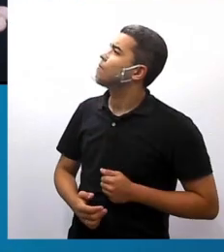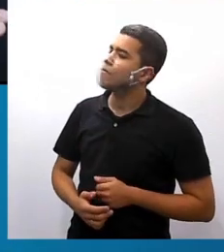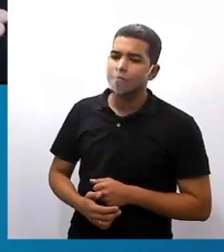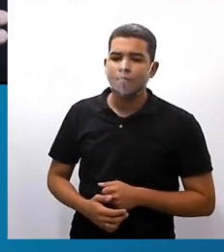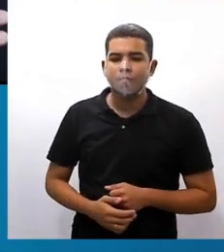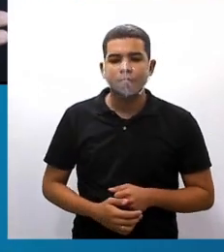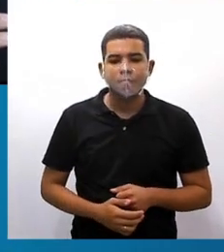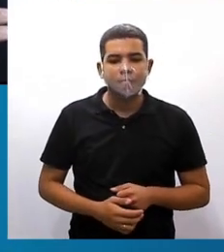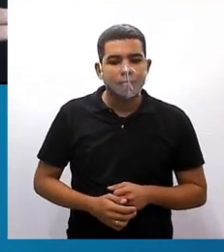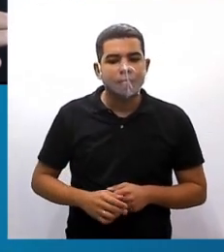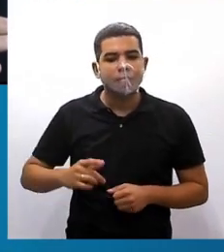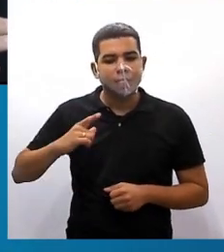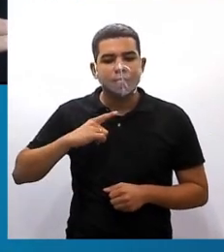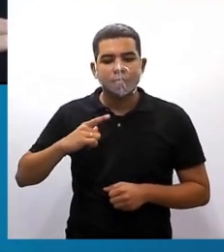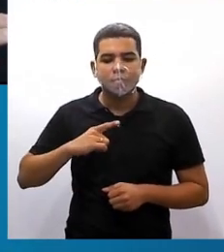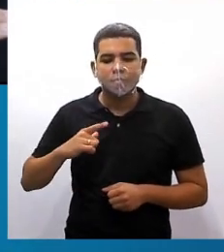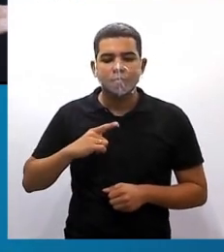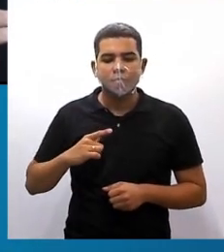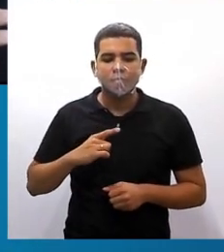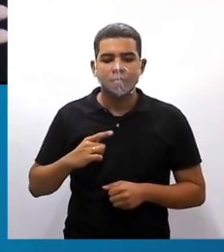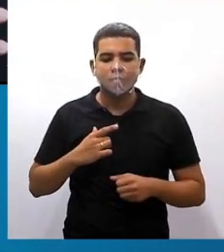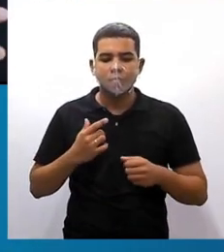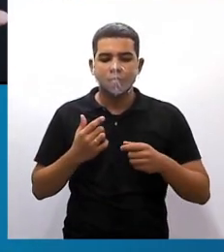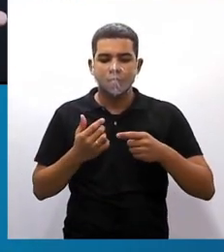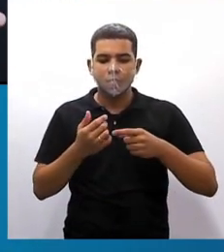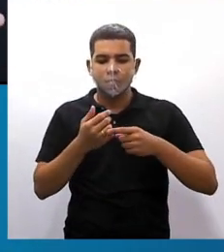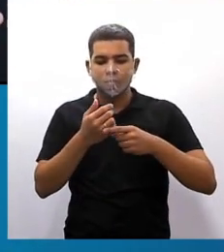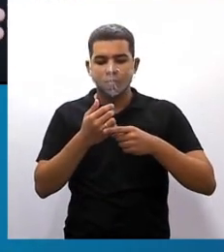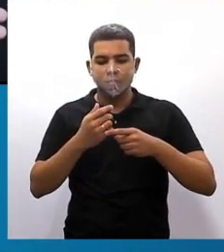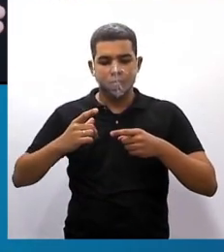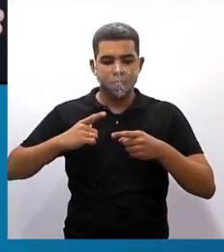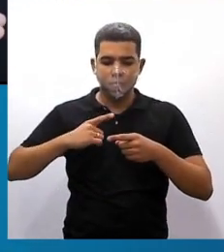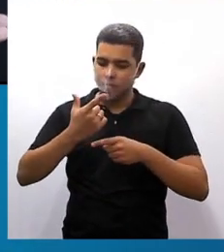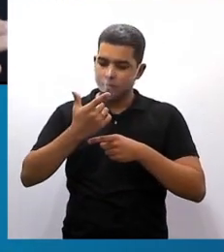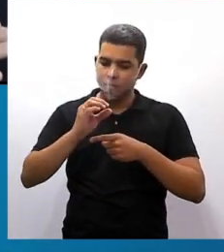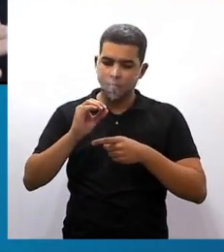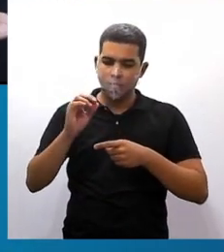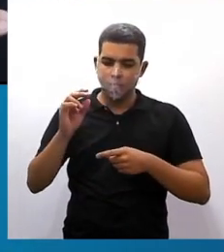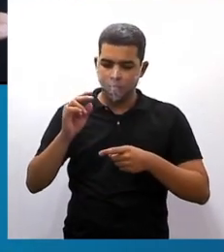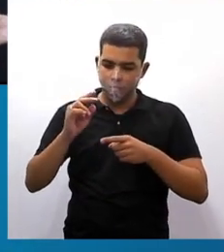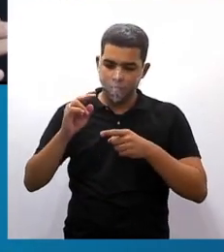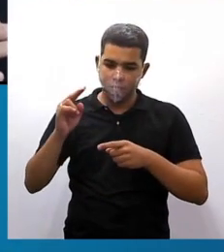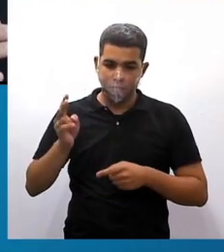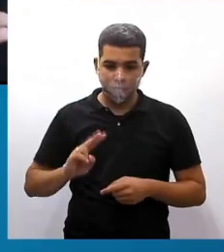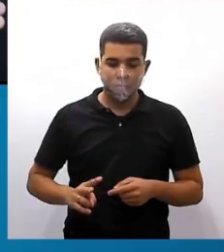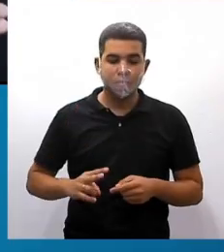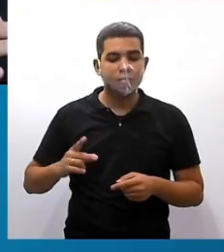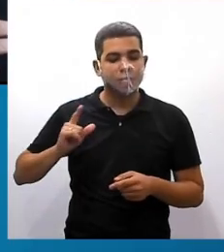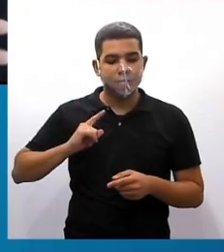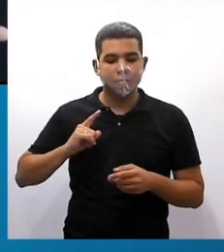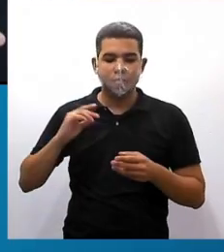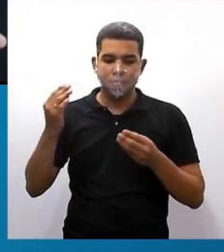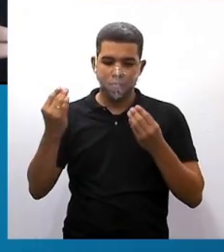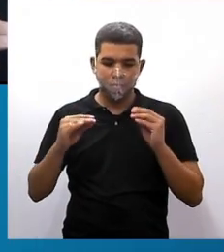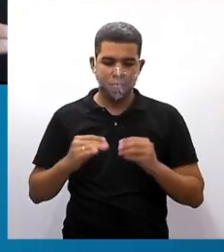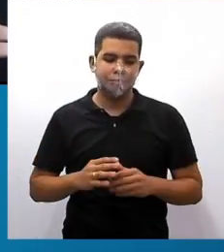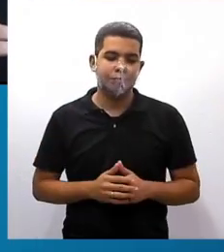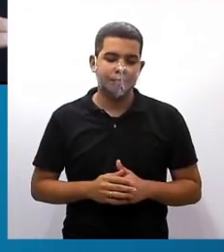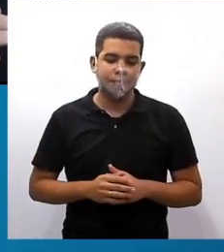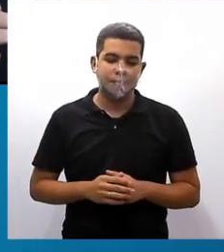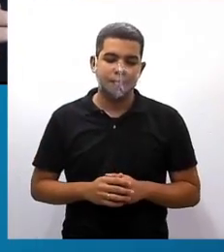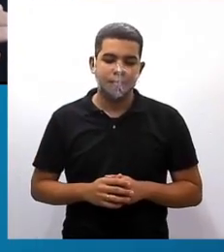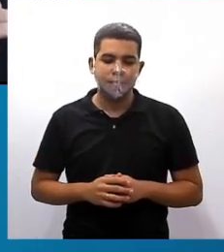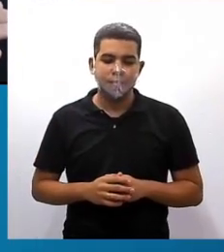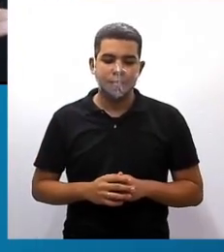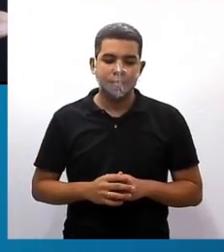quantas vezes o 6 vai caber dentro de 120? 20 vezes. Porque 6 vezes 20, 120. Massa.